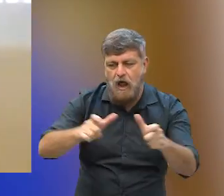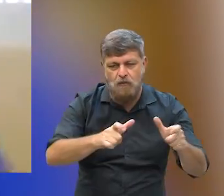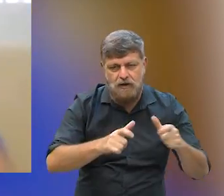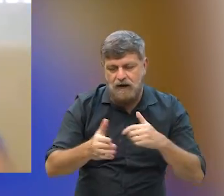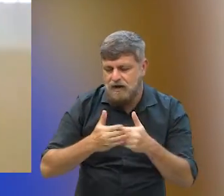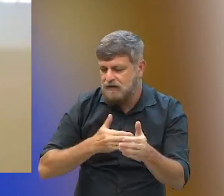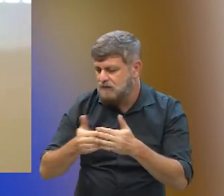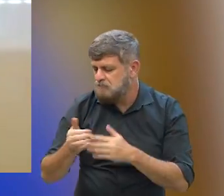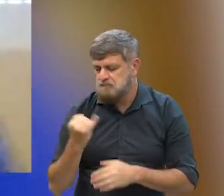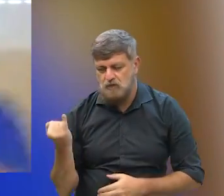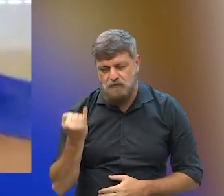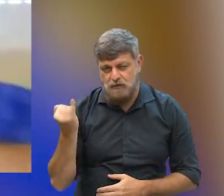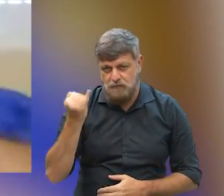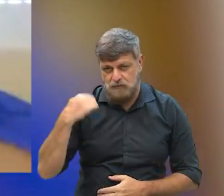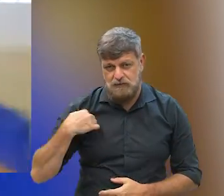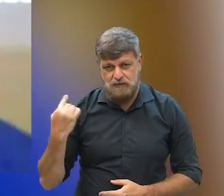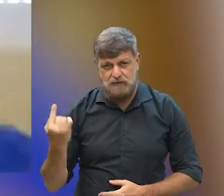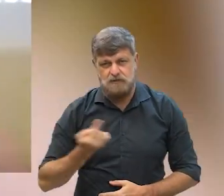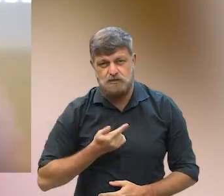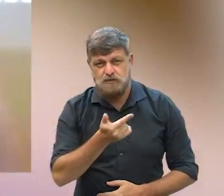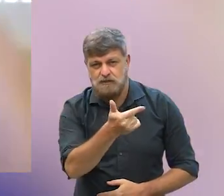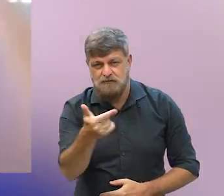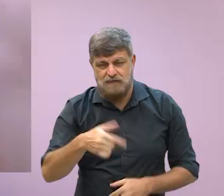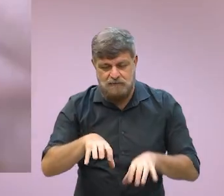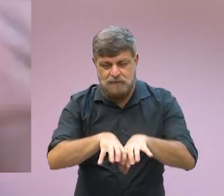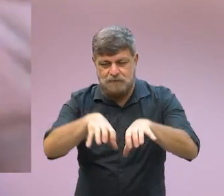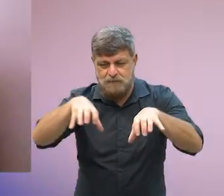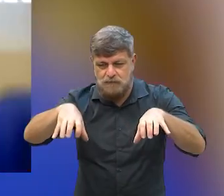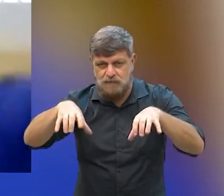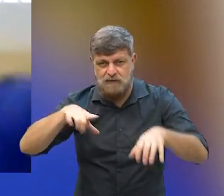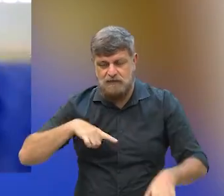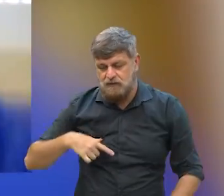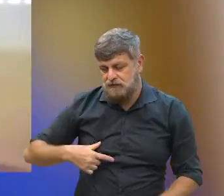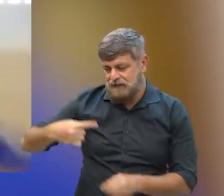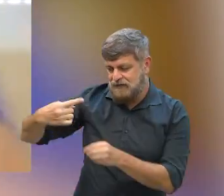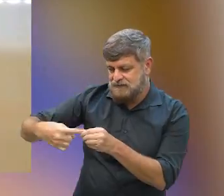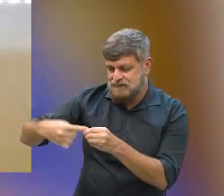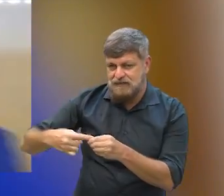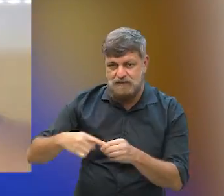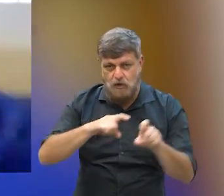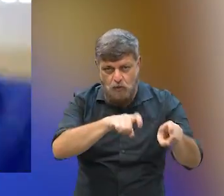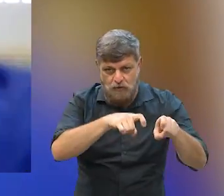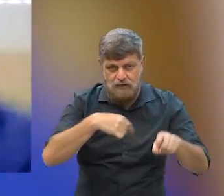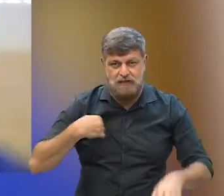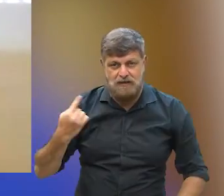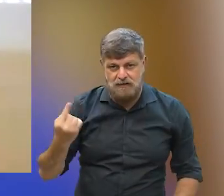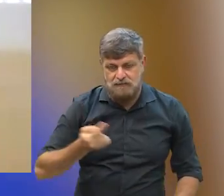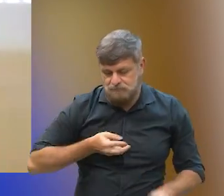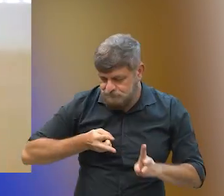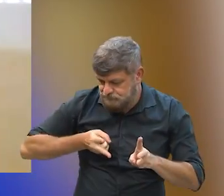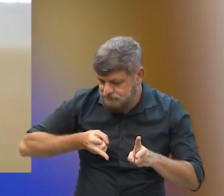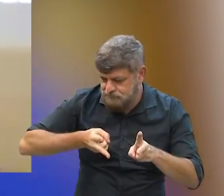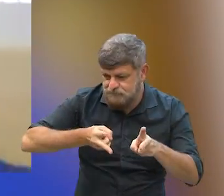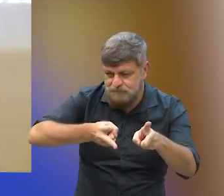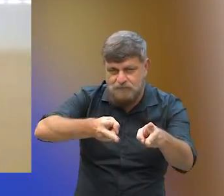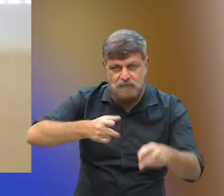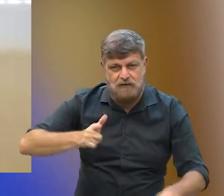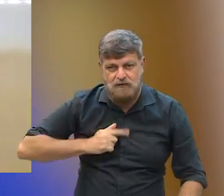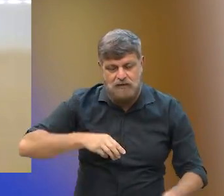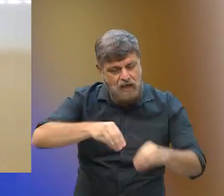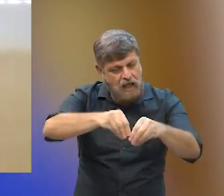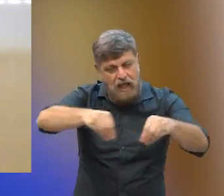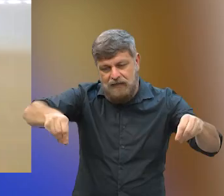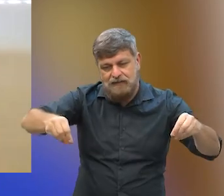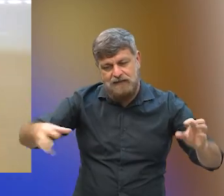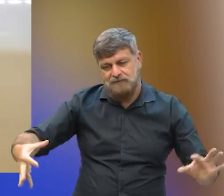importa, a gente não tem mais essa separação. Eu estou na cidade, na área rural. Nós temos um contínuo, né? É uma terra